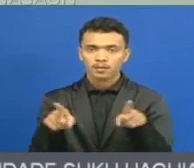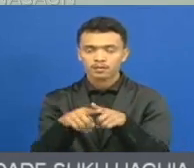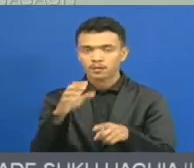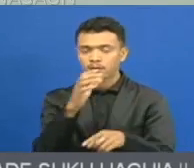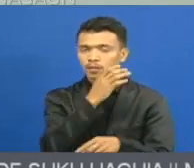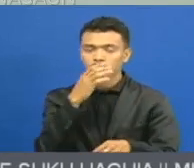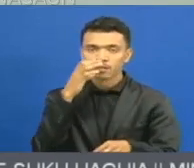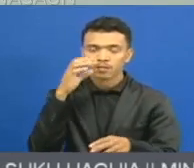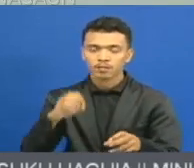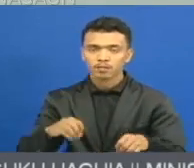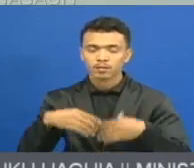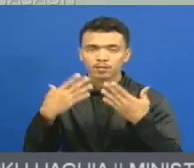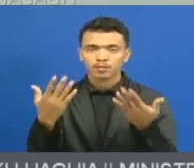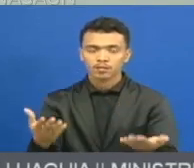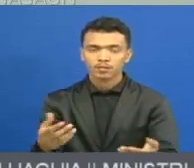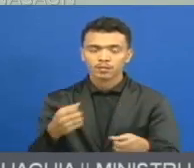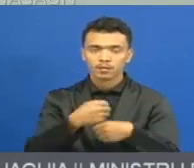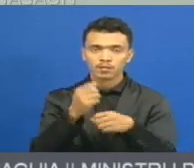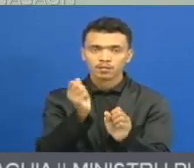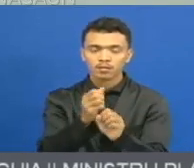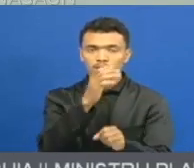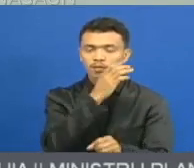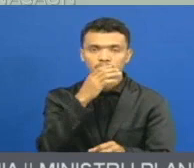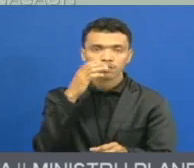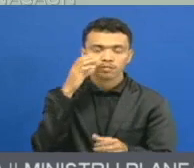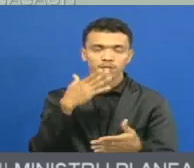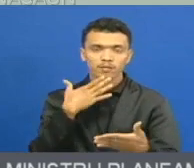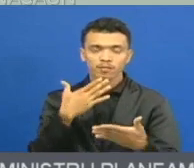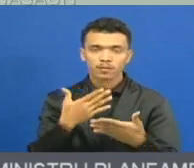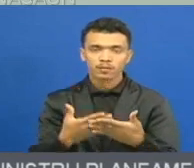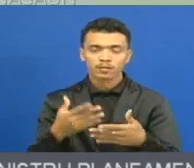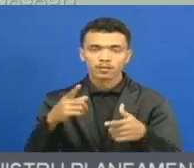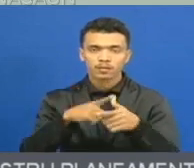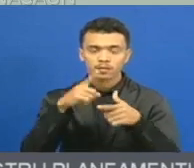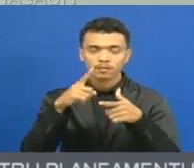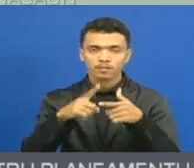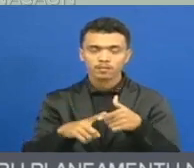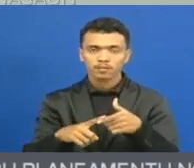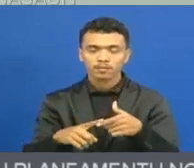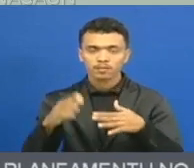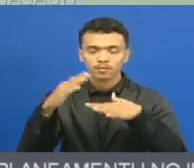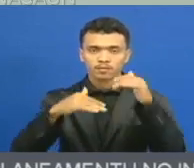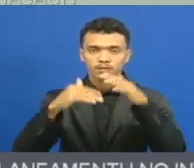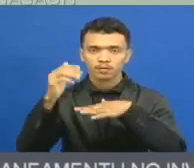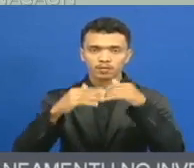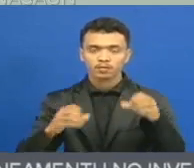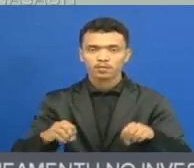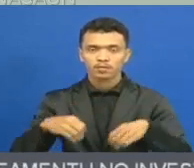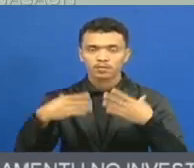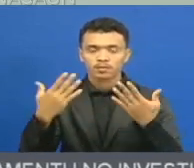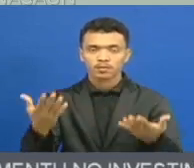o INSA será bela garantia agricultura e nevaia sustentável. E depois setor de infraestrutura. O INSA é